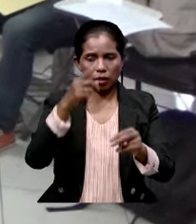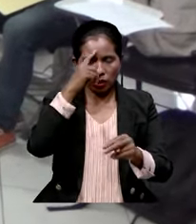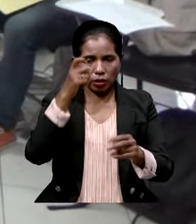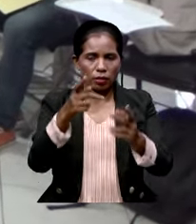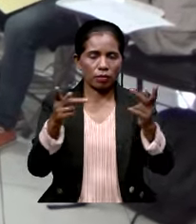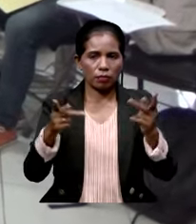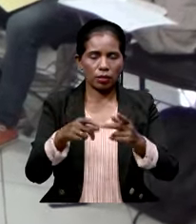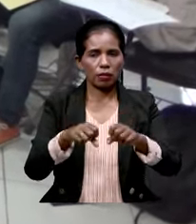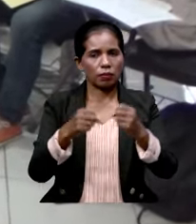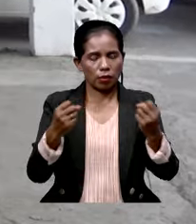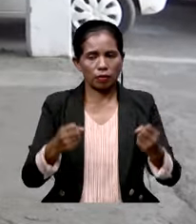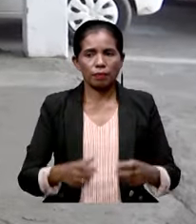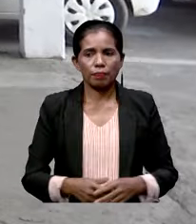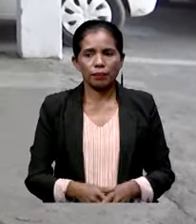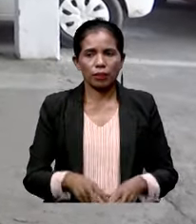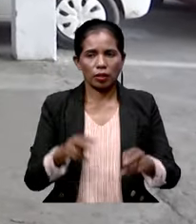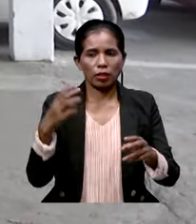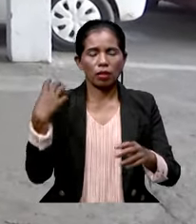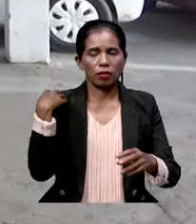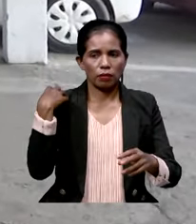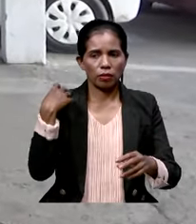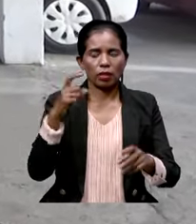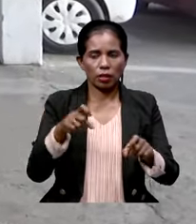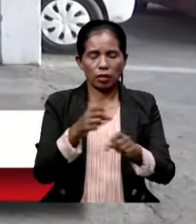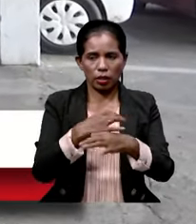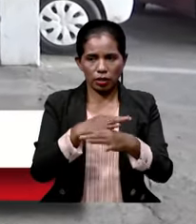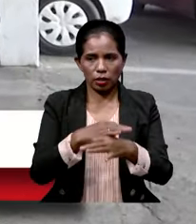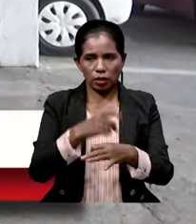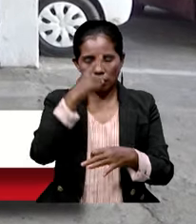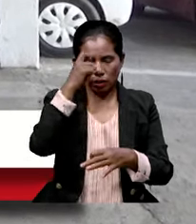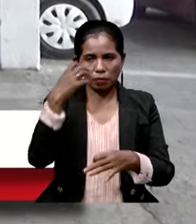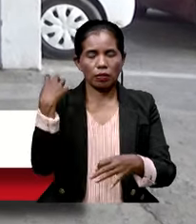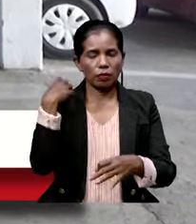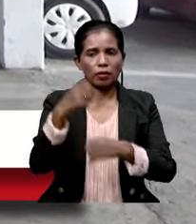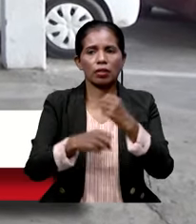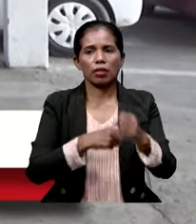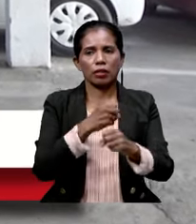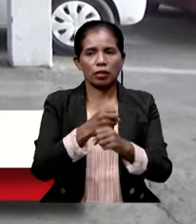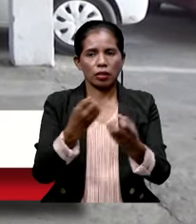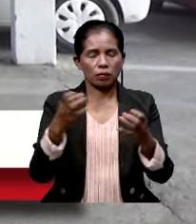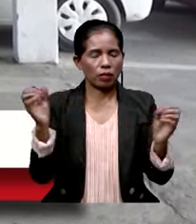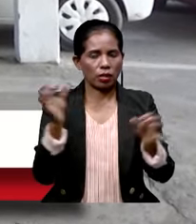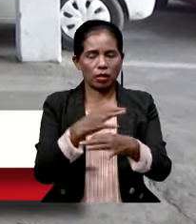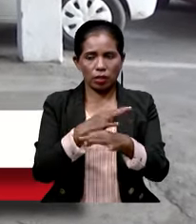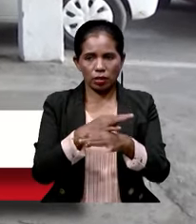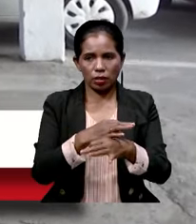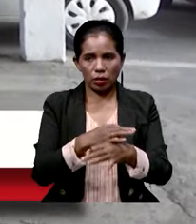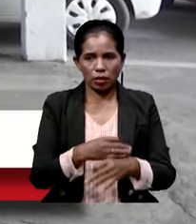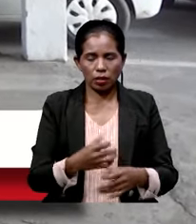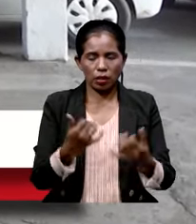la diakona. Thank you rehabilita duni tambah tare kata. Edifício neba tina barak la halo rehabilitação. Então,